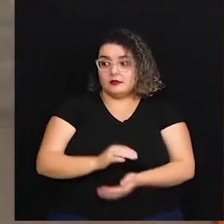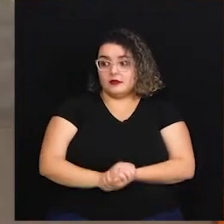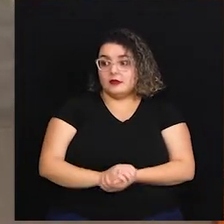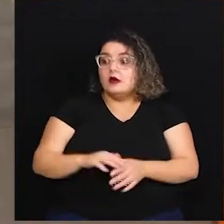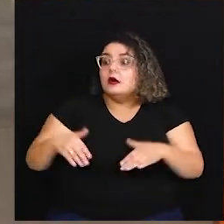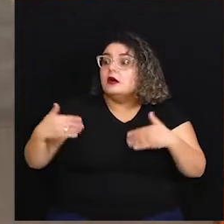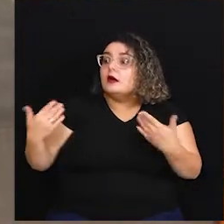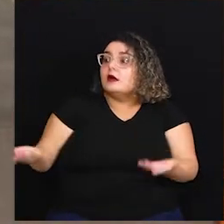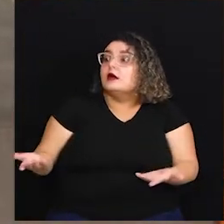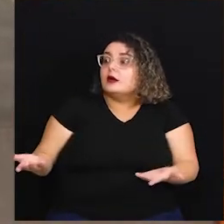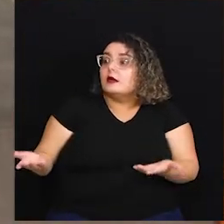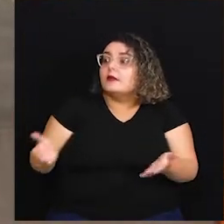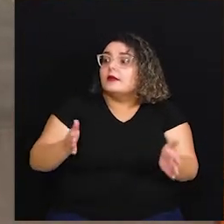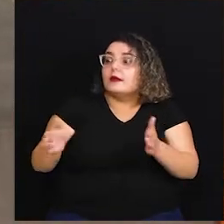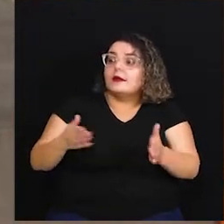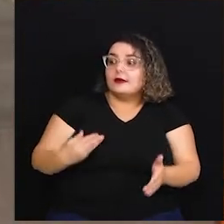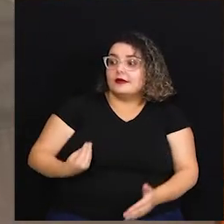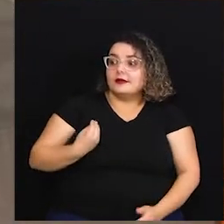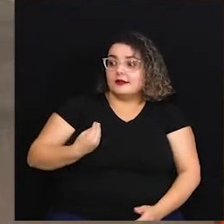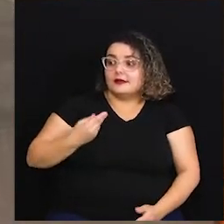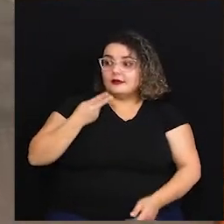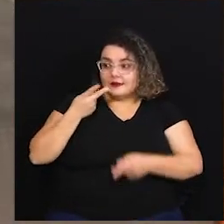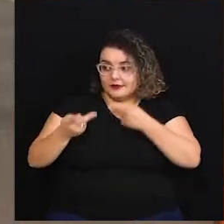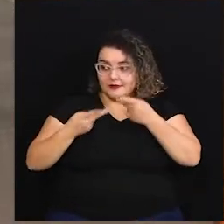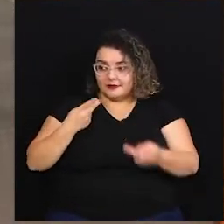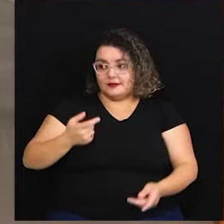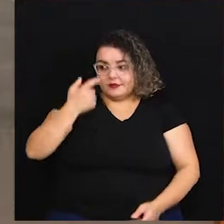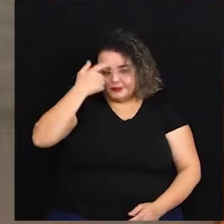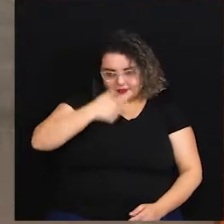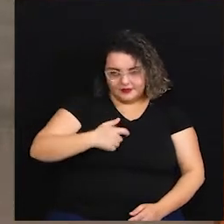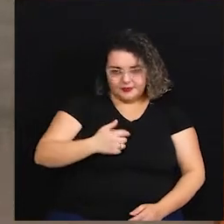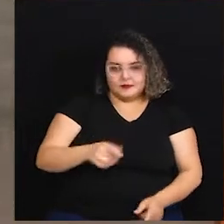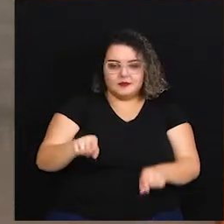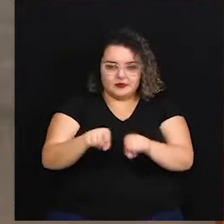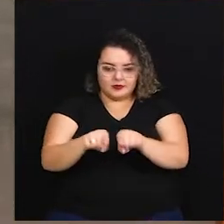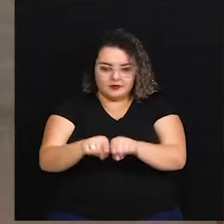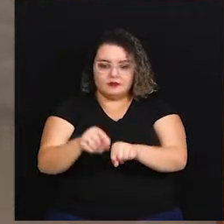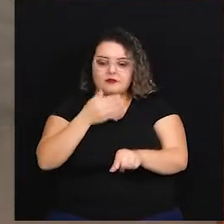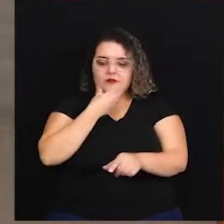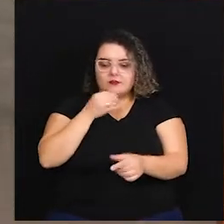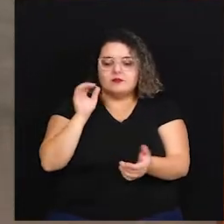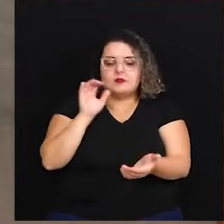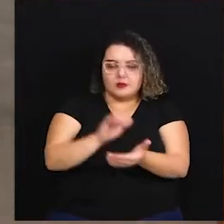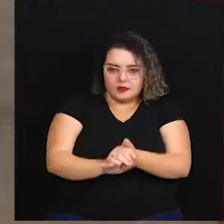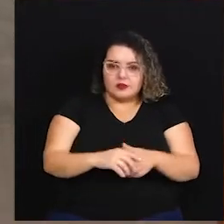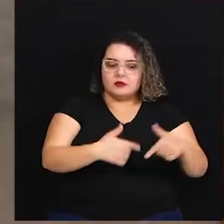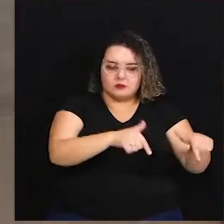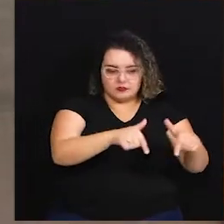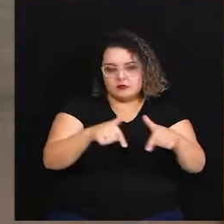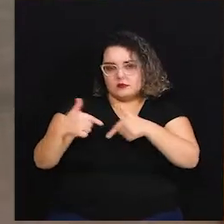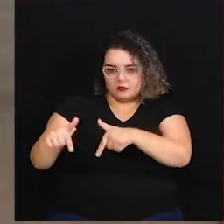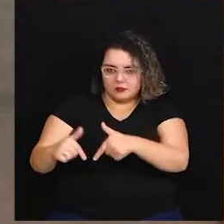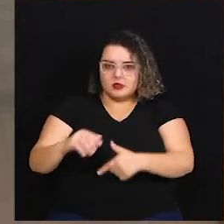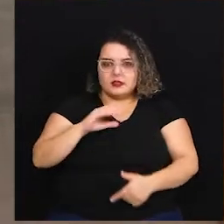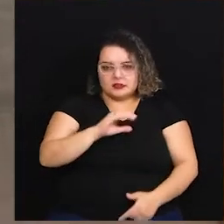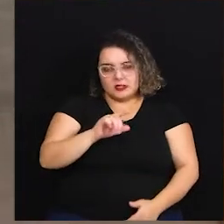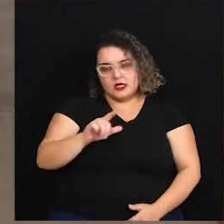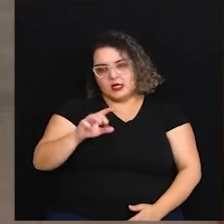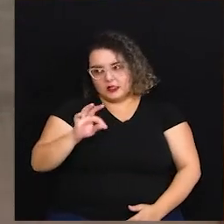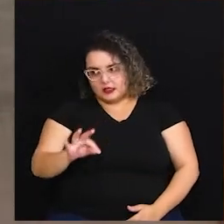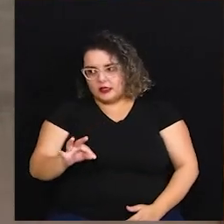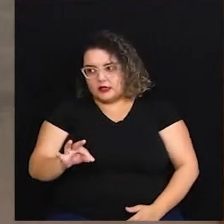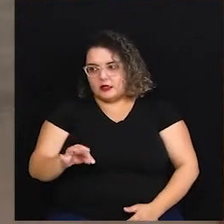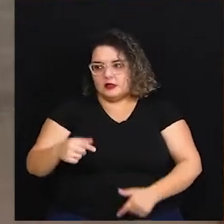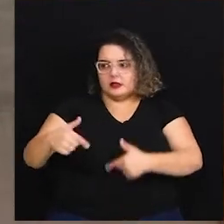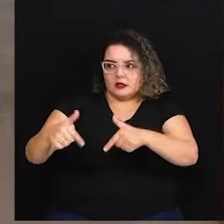né? E qual era essa situação? Conta para o nosso telespectador. Tanto eu quanto meu companheiro trabalhávamos, né, como no formato de